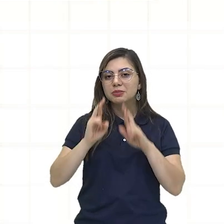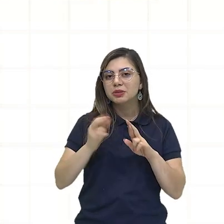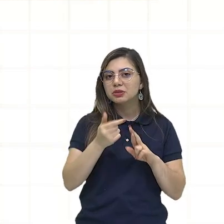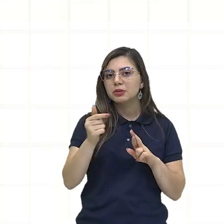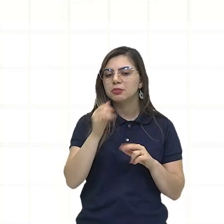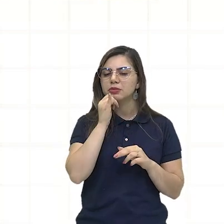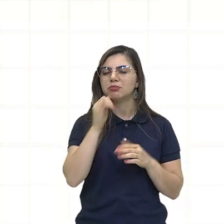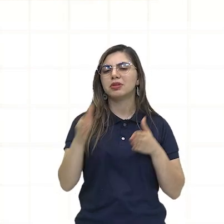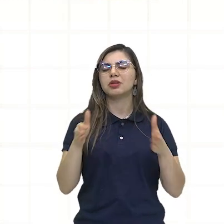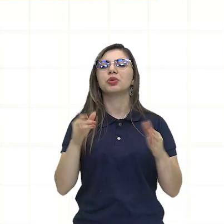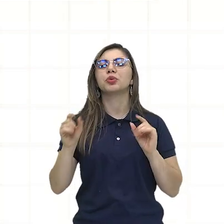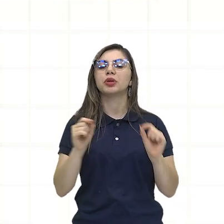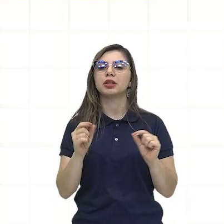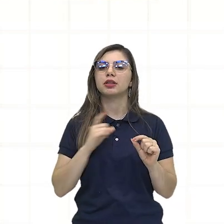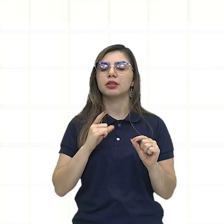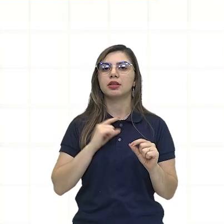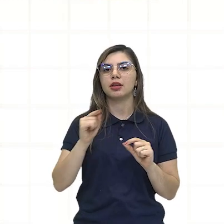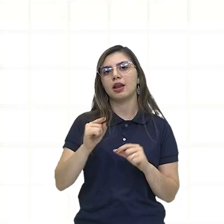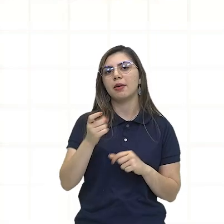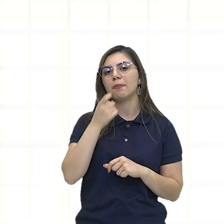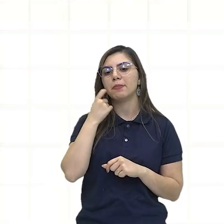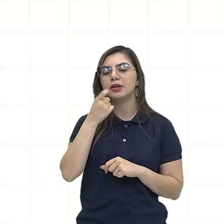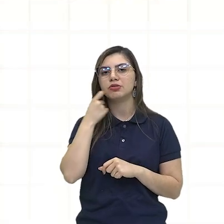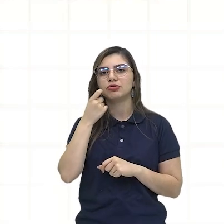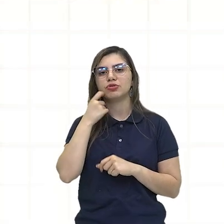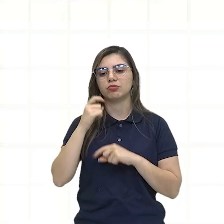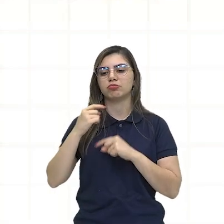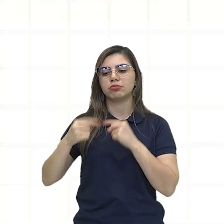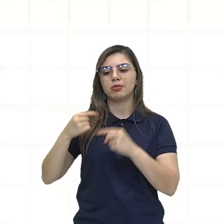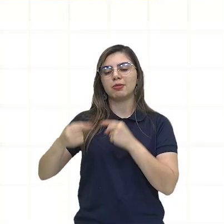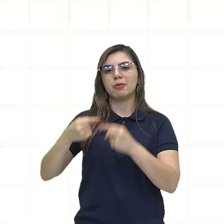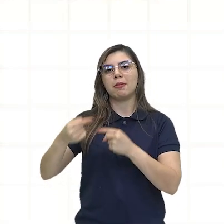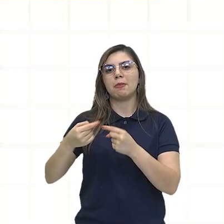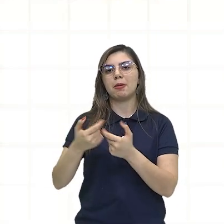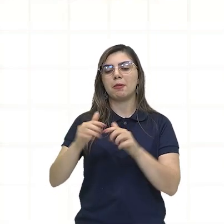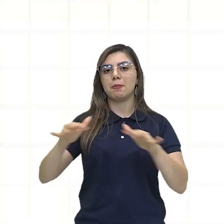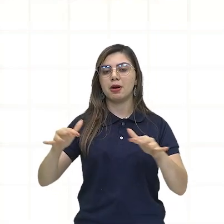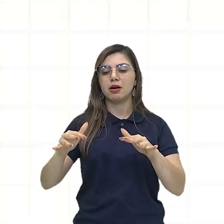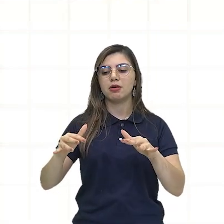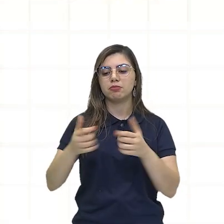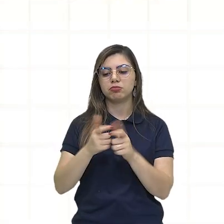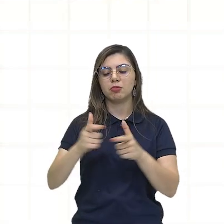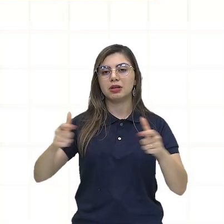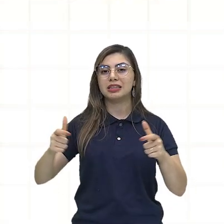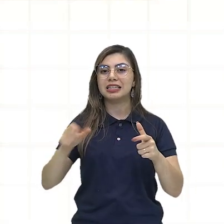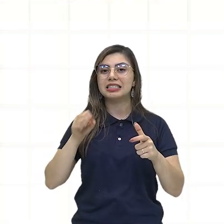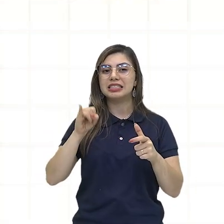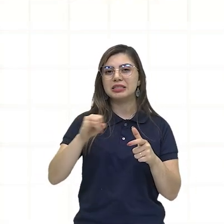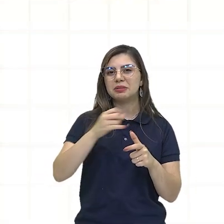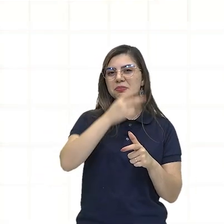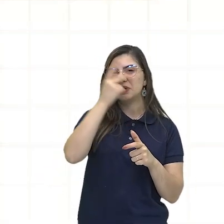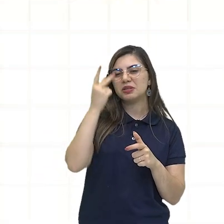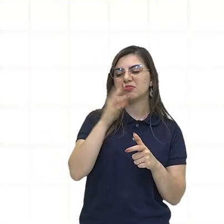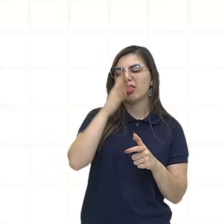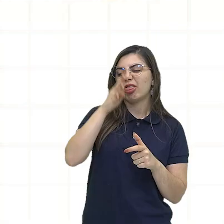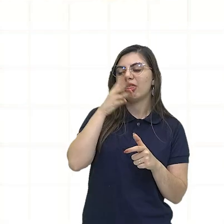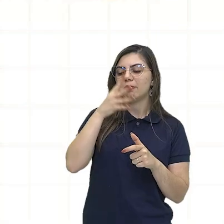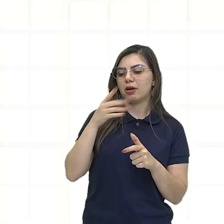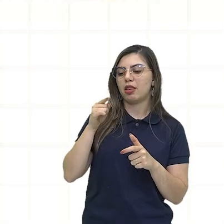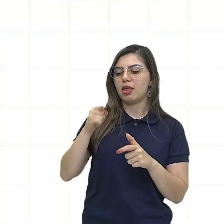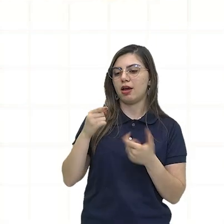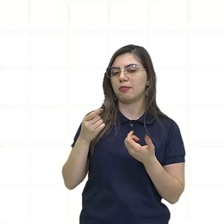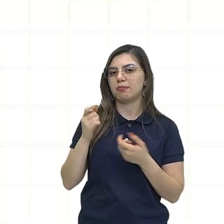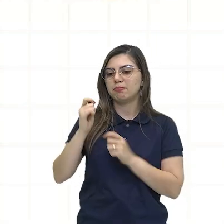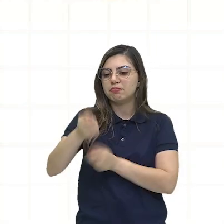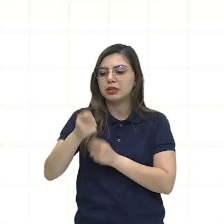se reproduzindo, também pode acabar ocasionando ali uma menor produtividade futura, porque esses